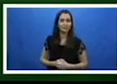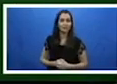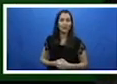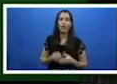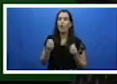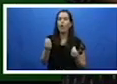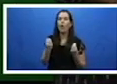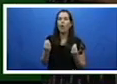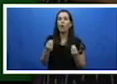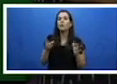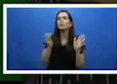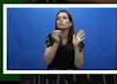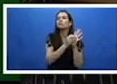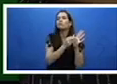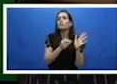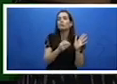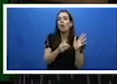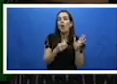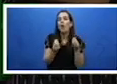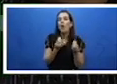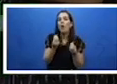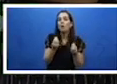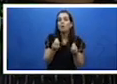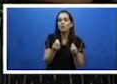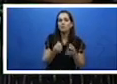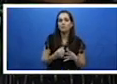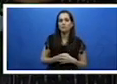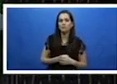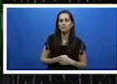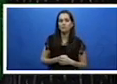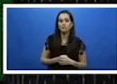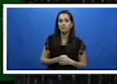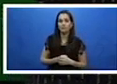modificações? Vamos ver?